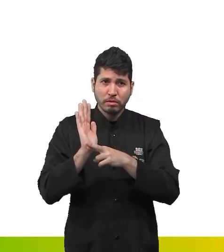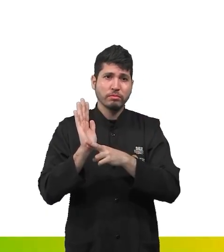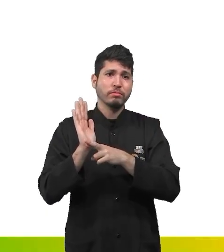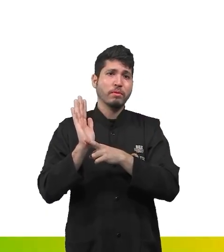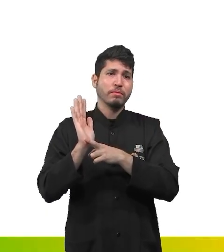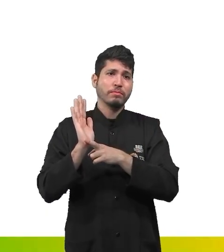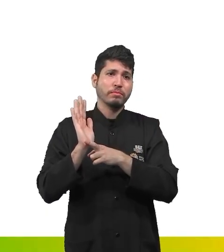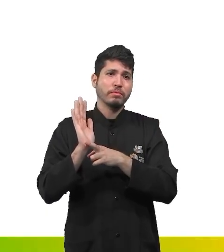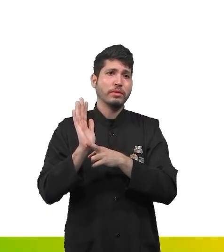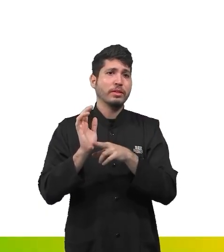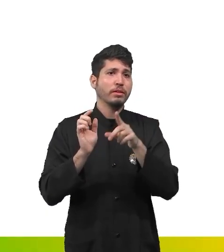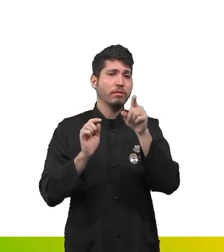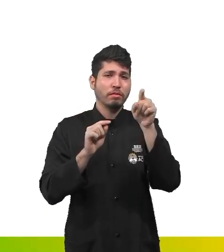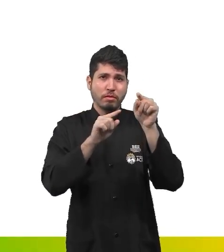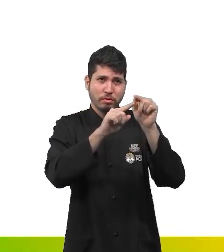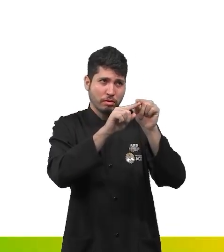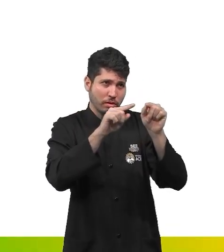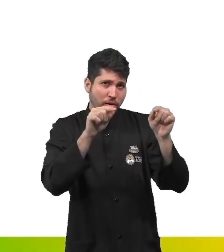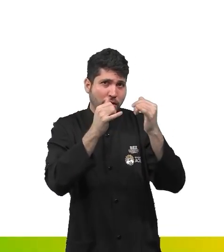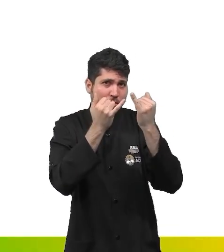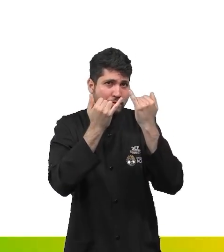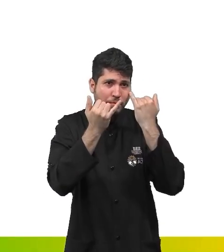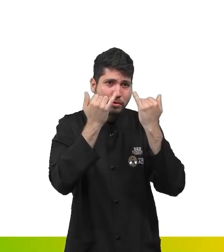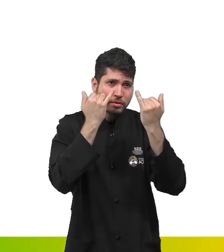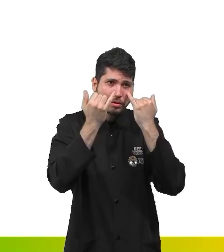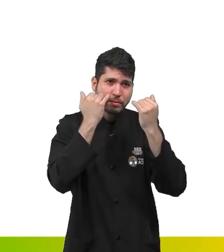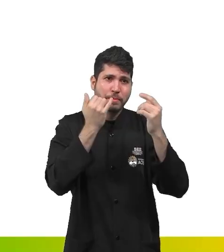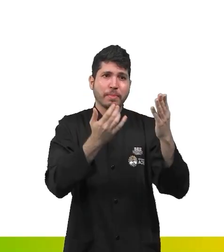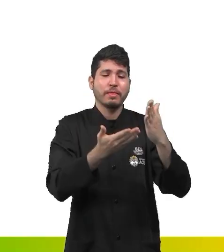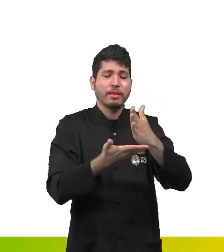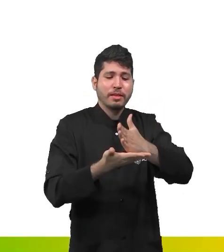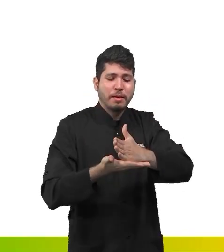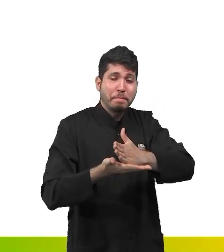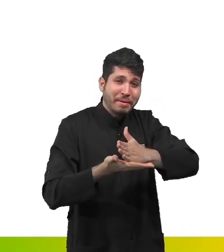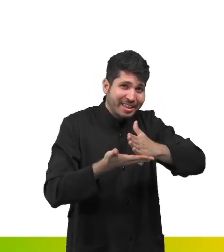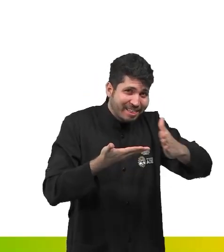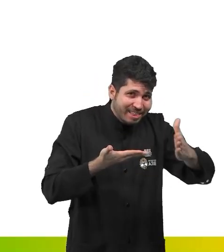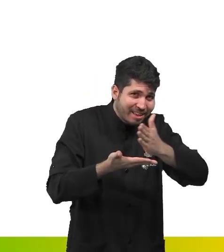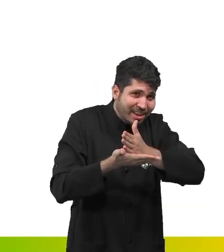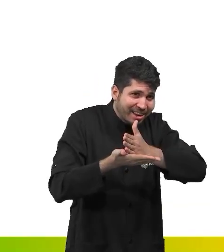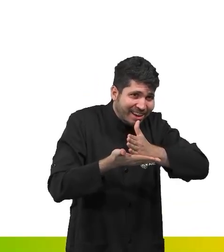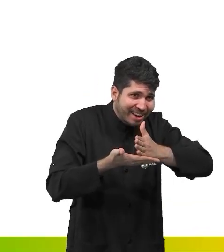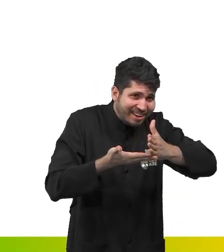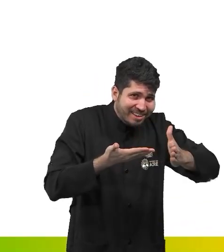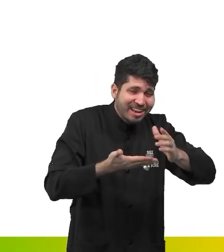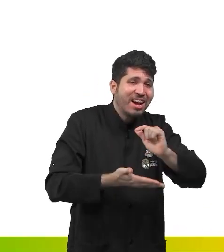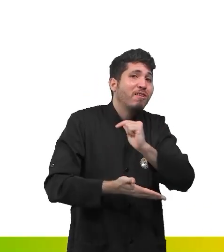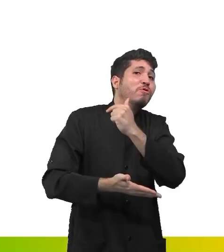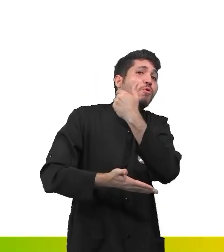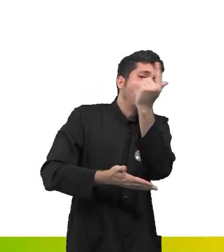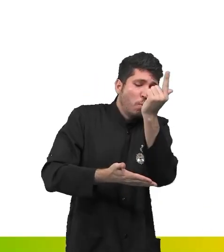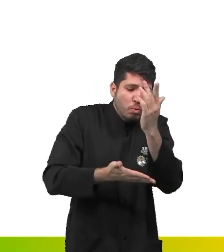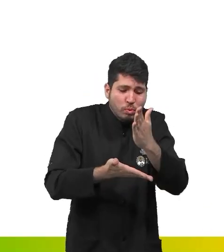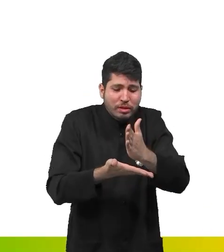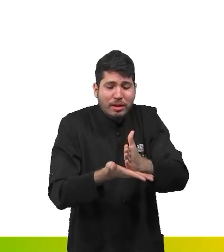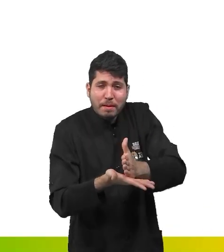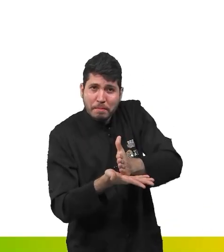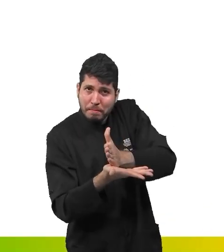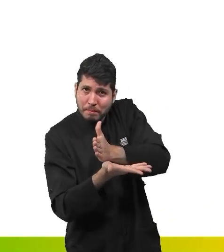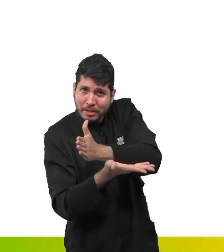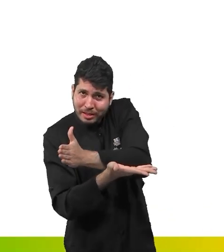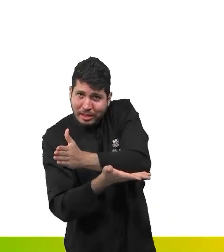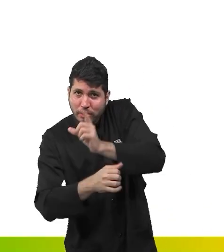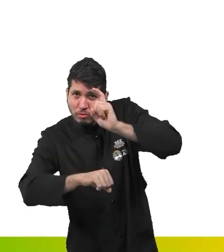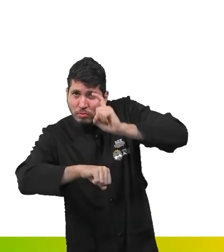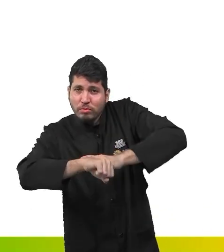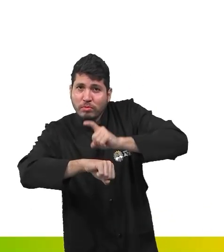Eles executaram somente metade desse trabalho em 18 dias. A outra metade, quando chegaram